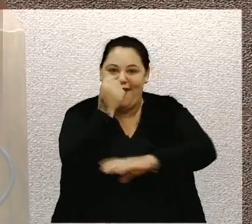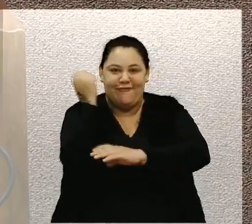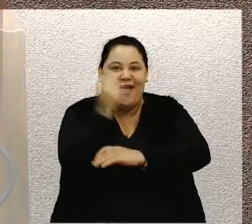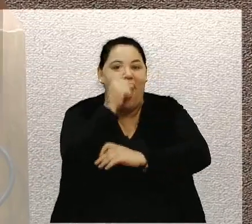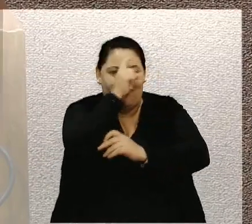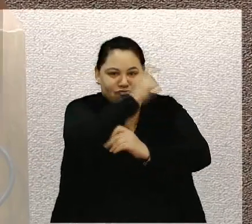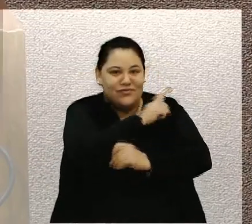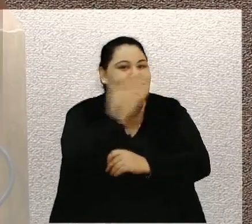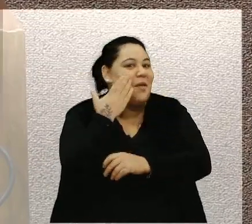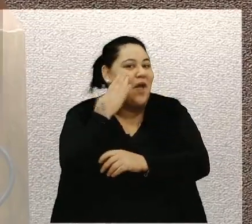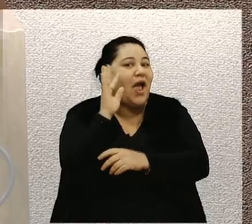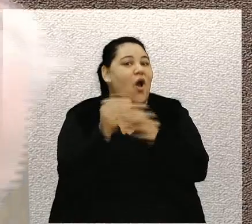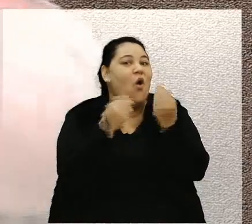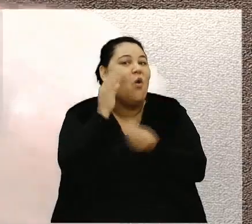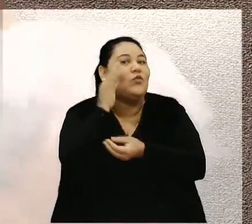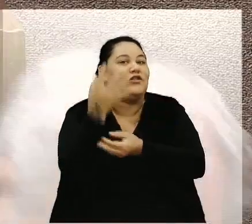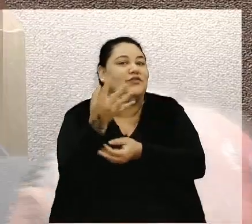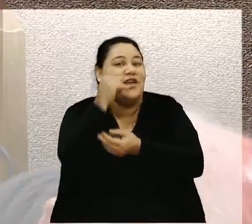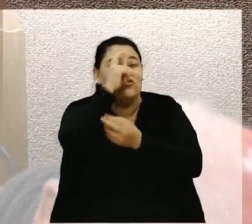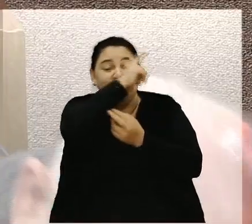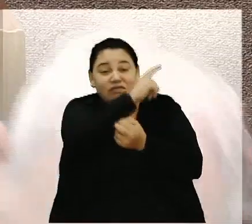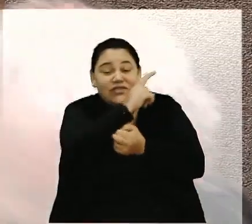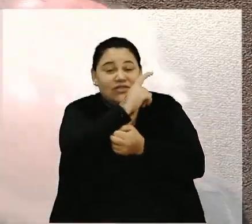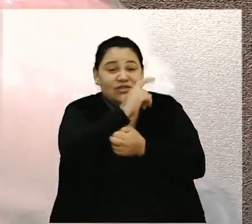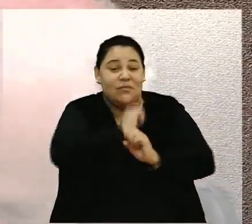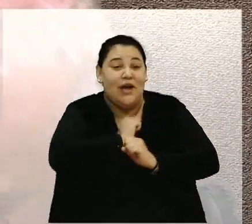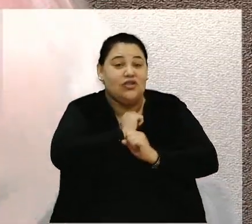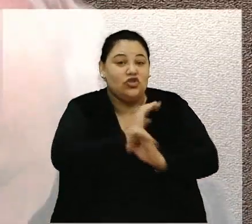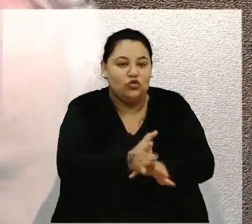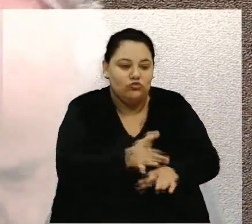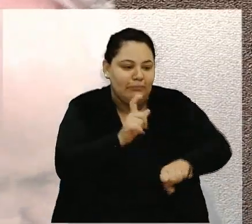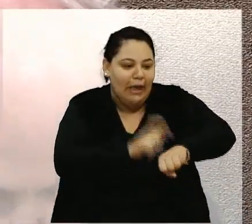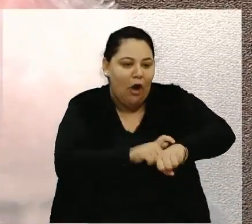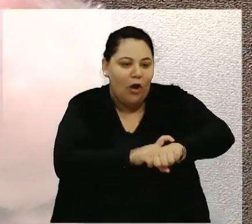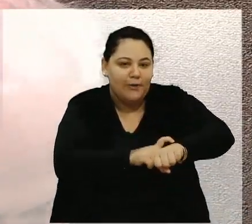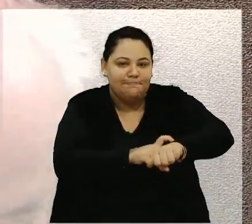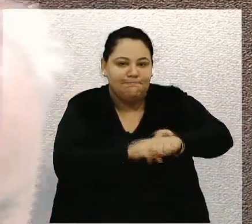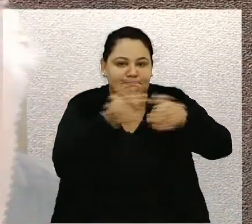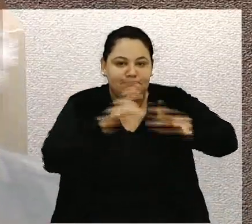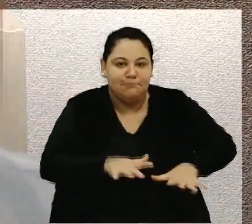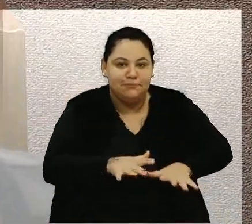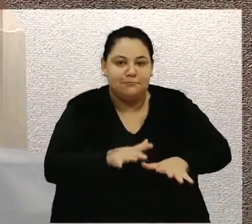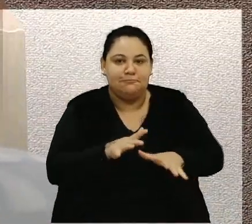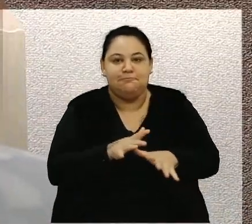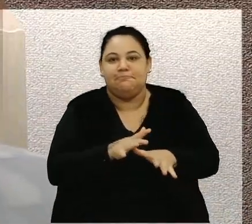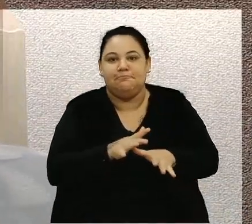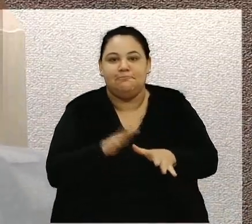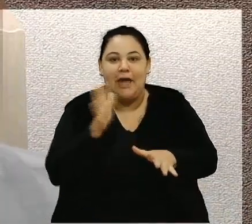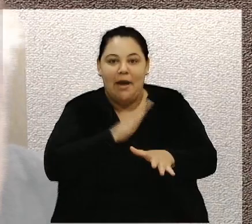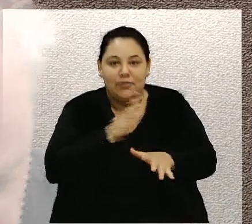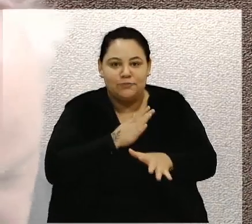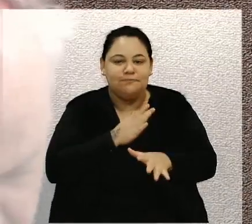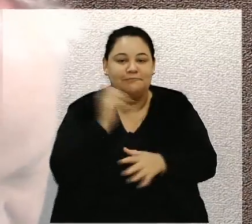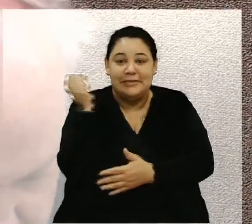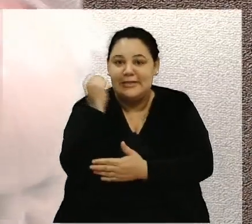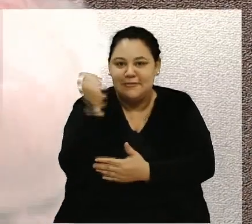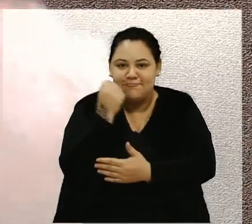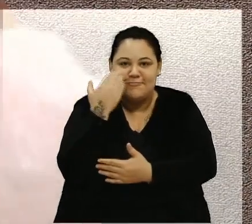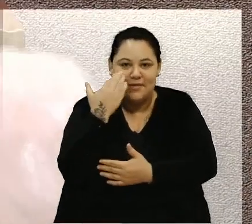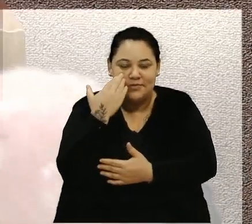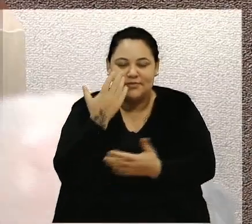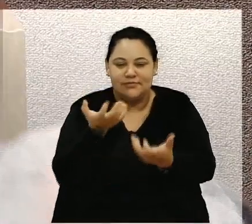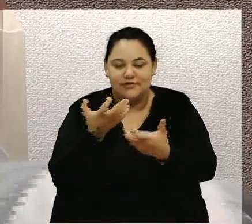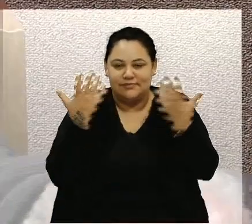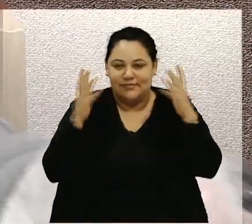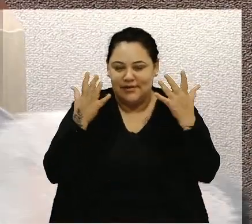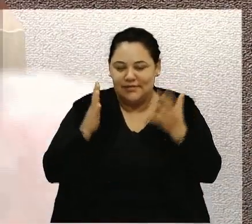de destacar, como é difícil a tomada de decisão num momento de crise. Então aqui parabenizar o prefeito Adiló, toda a